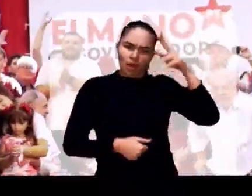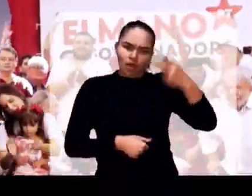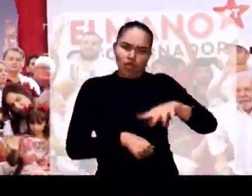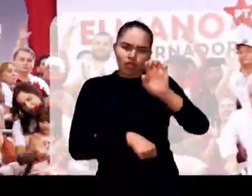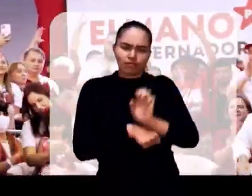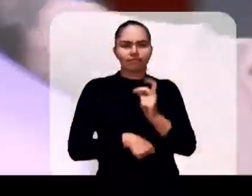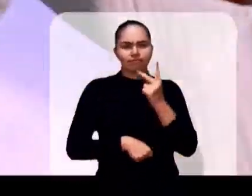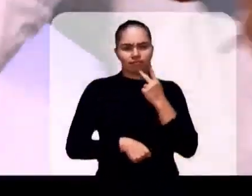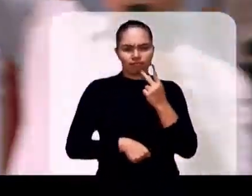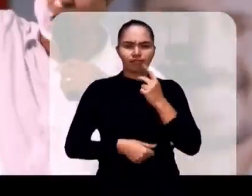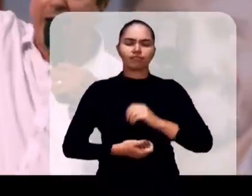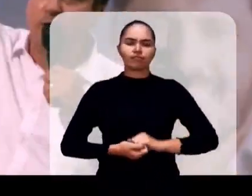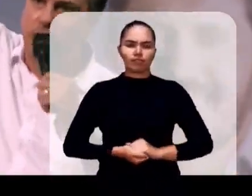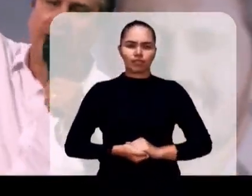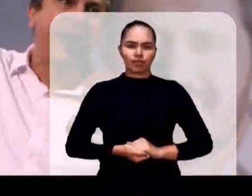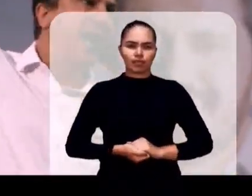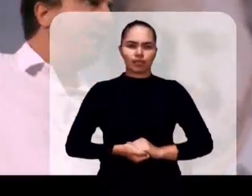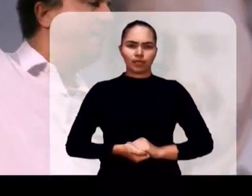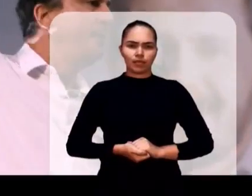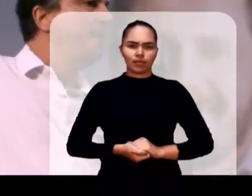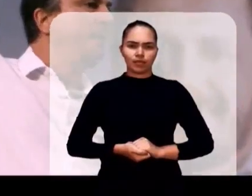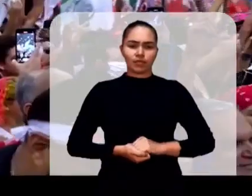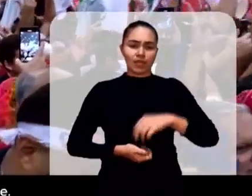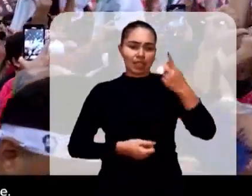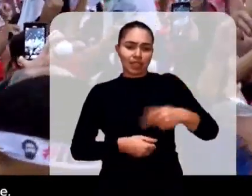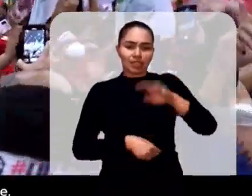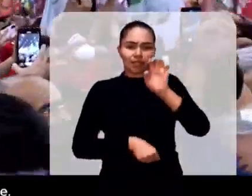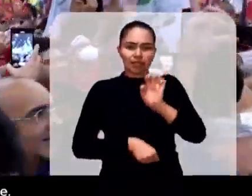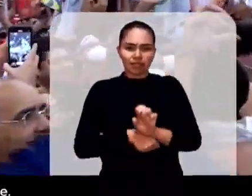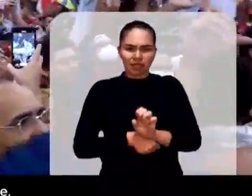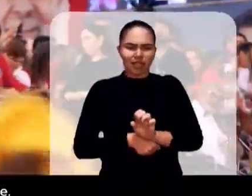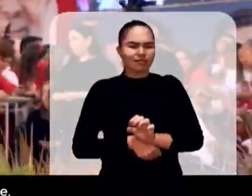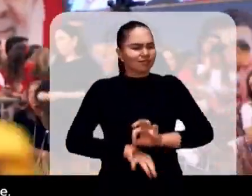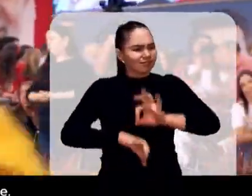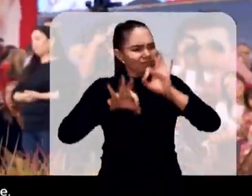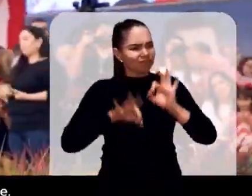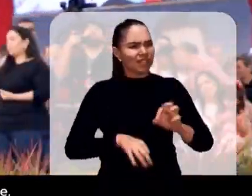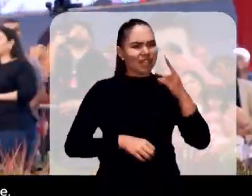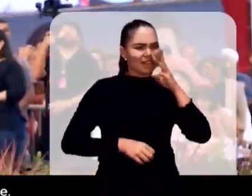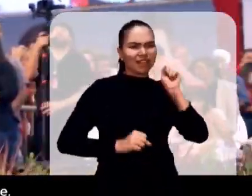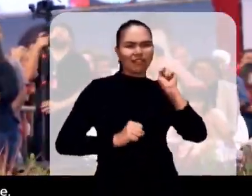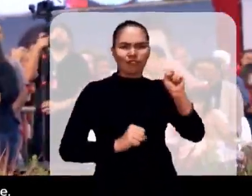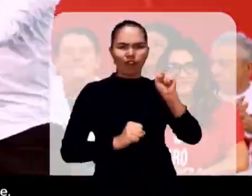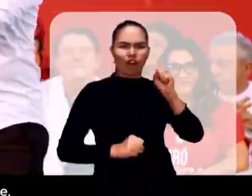para continuar o trabalho aqui no estado do Ceará. Esse Ceará